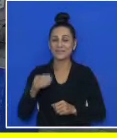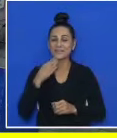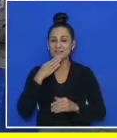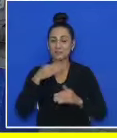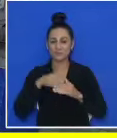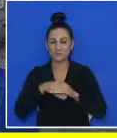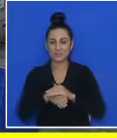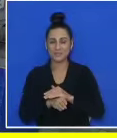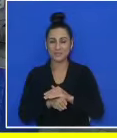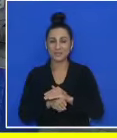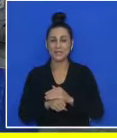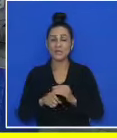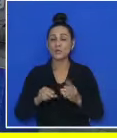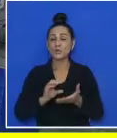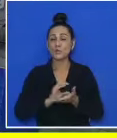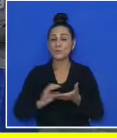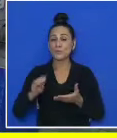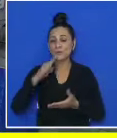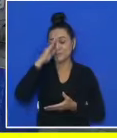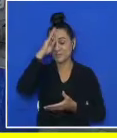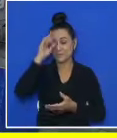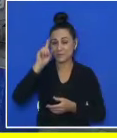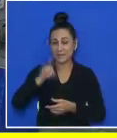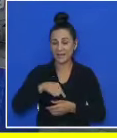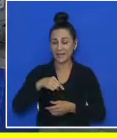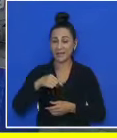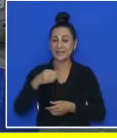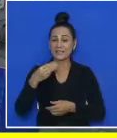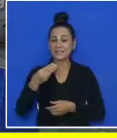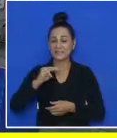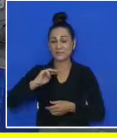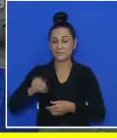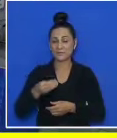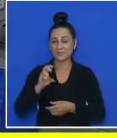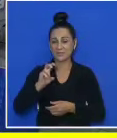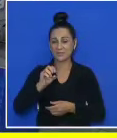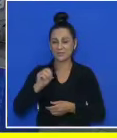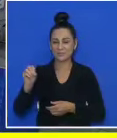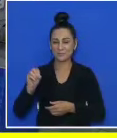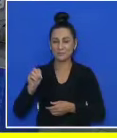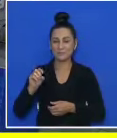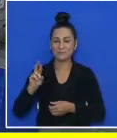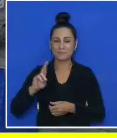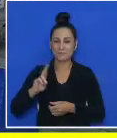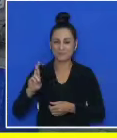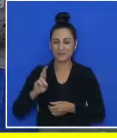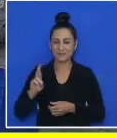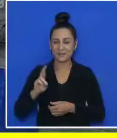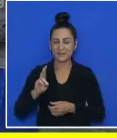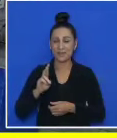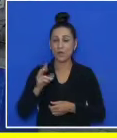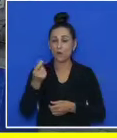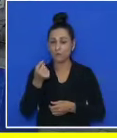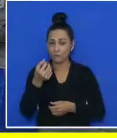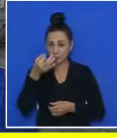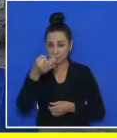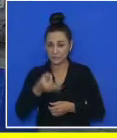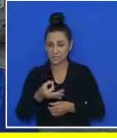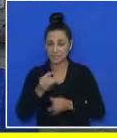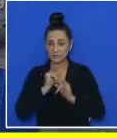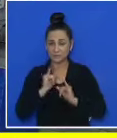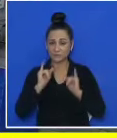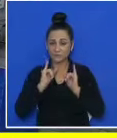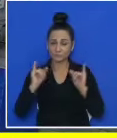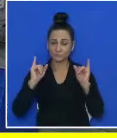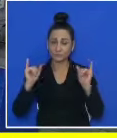1.699 da Time Mania e o prêmio estimado é de 3 milhões e 500 mil reais. Sendo que o valor exato de premiação